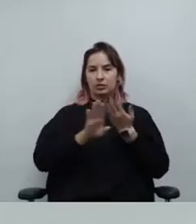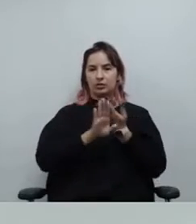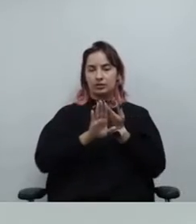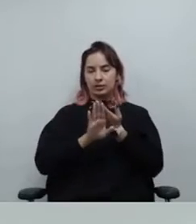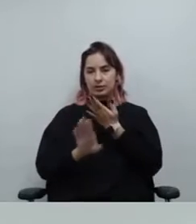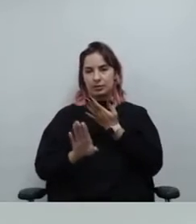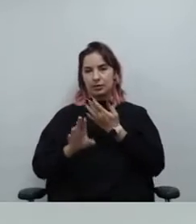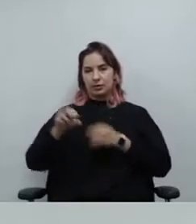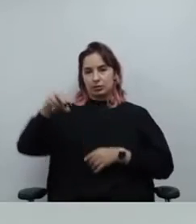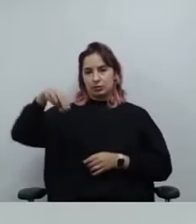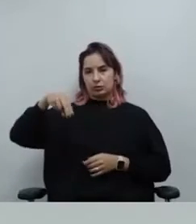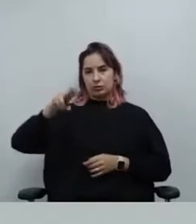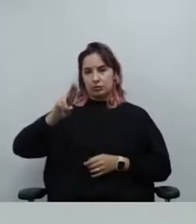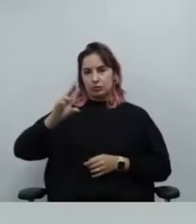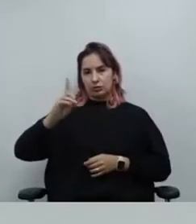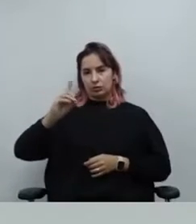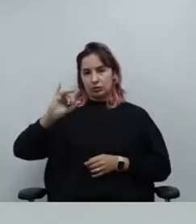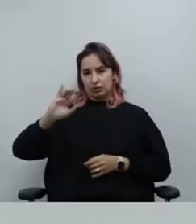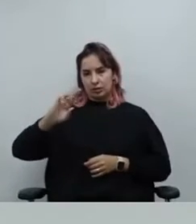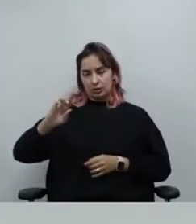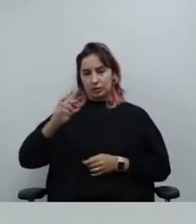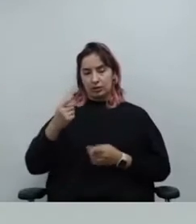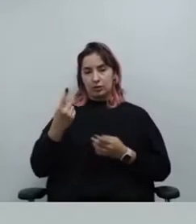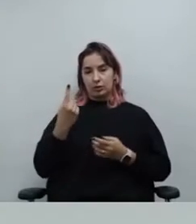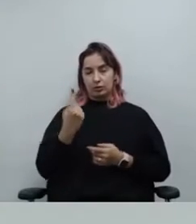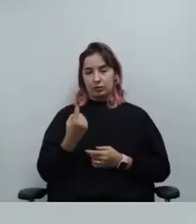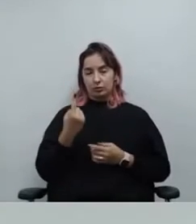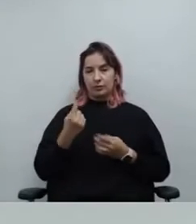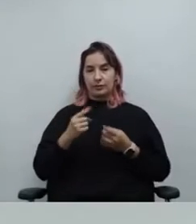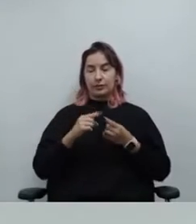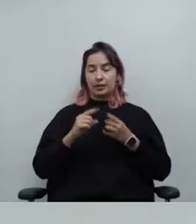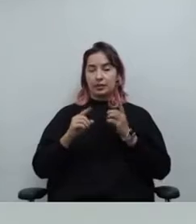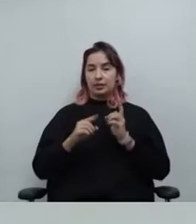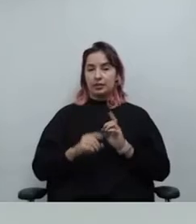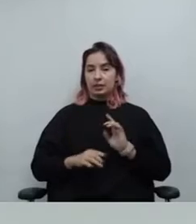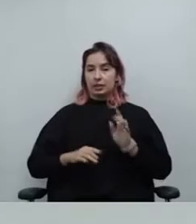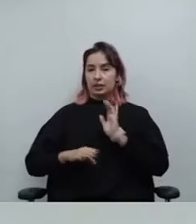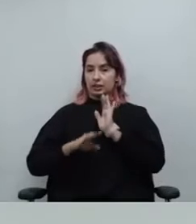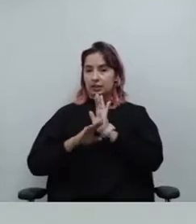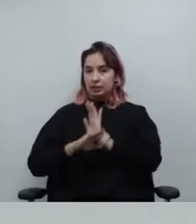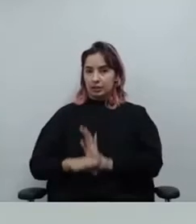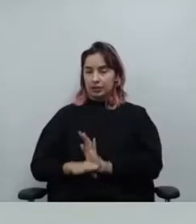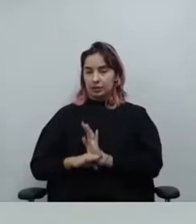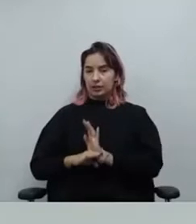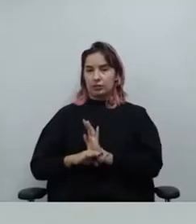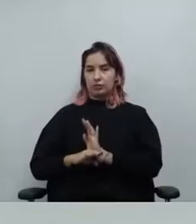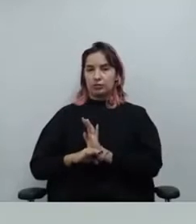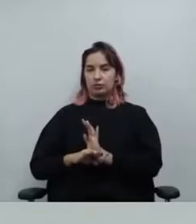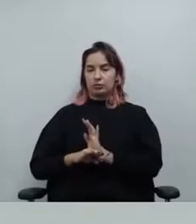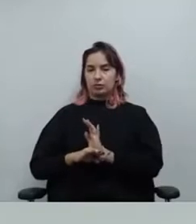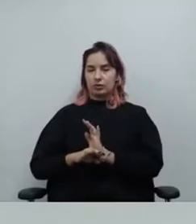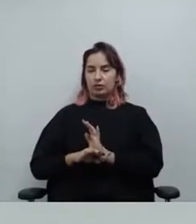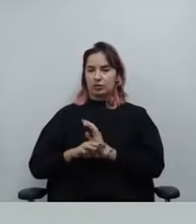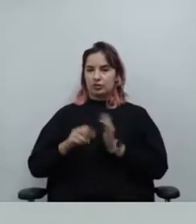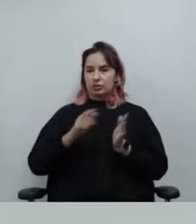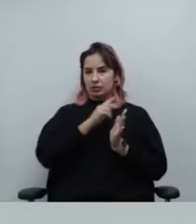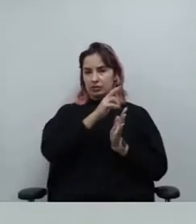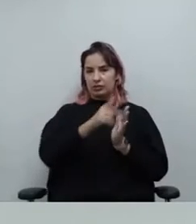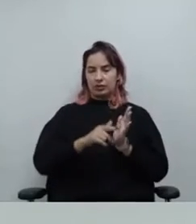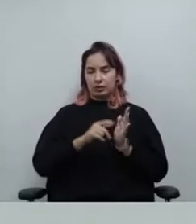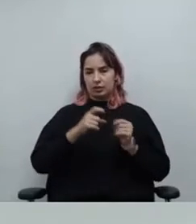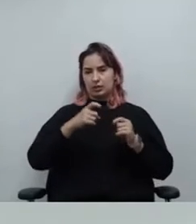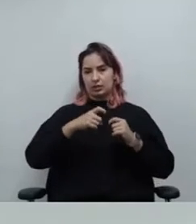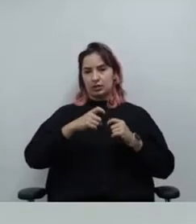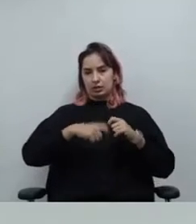NUDIR em dois. Um, em defesa da diversidade sexual e de gênero, e um